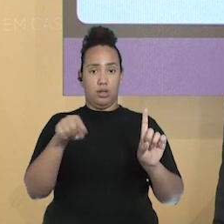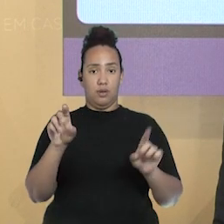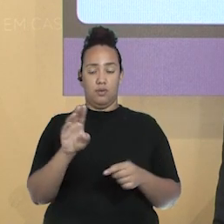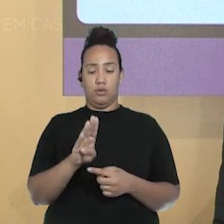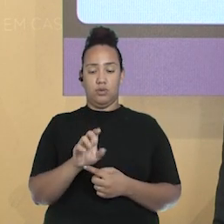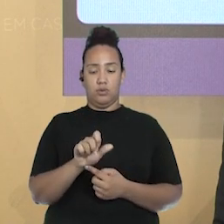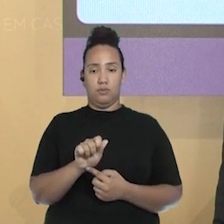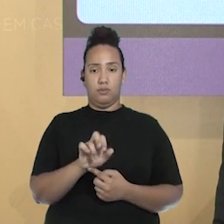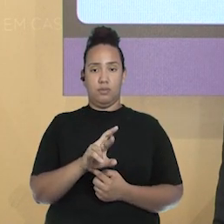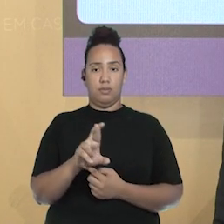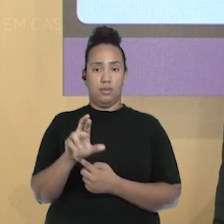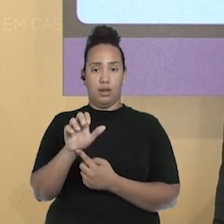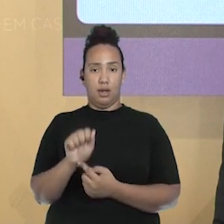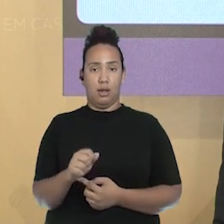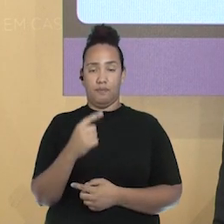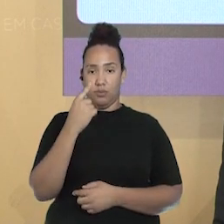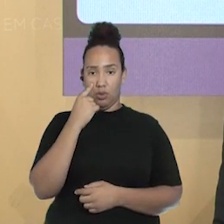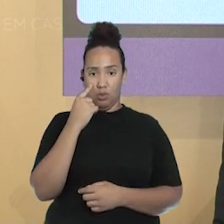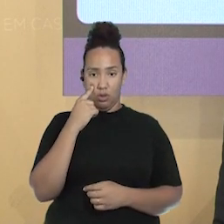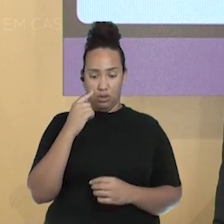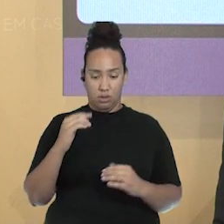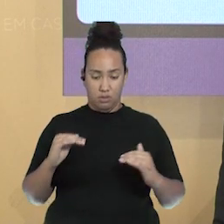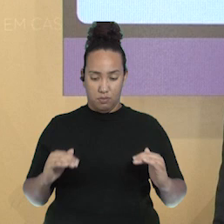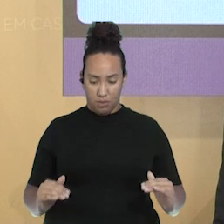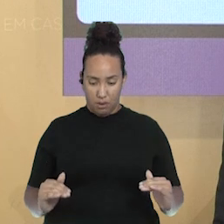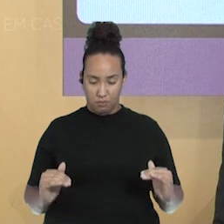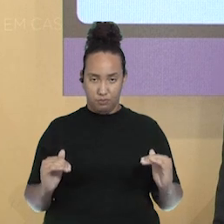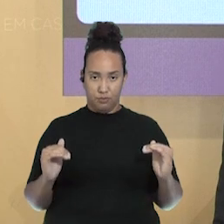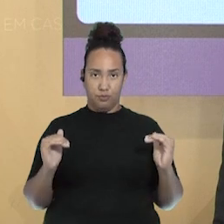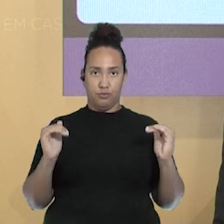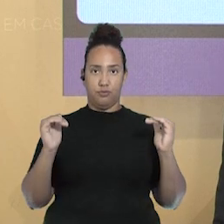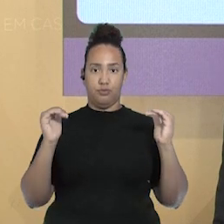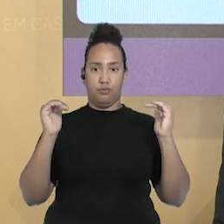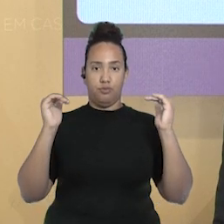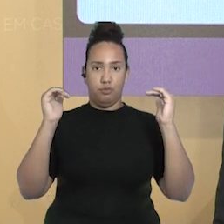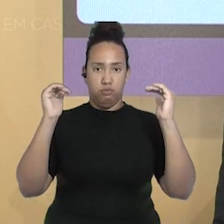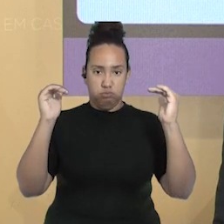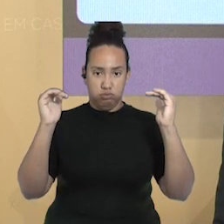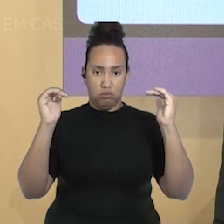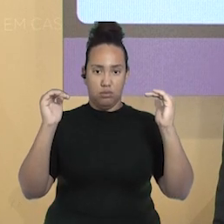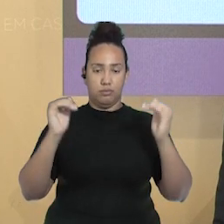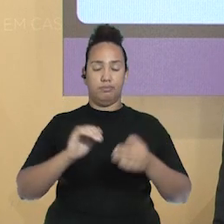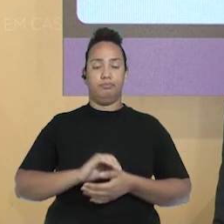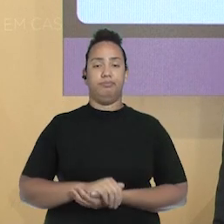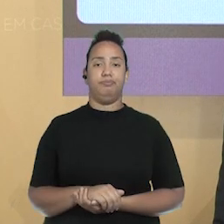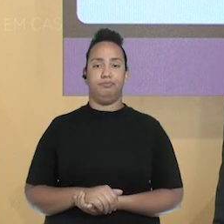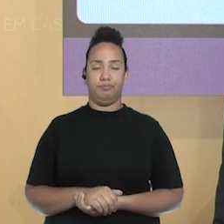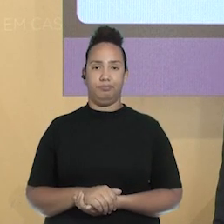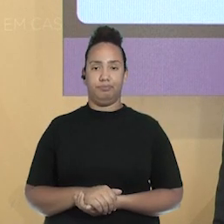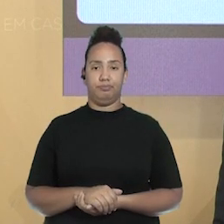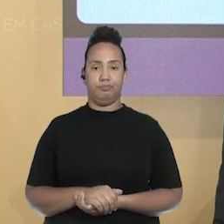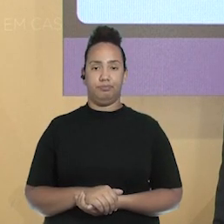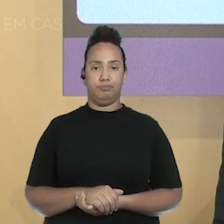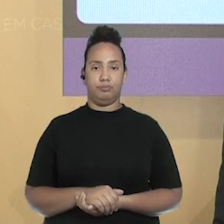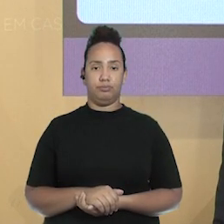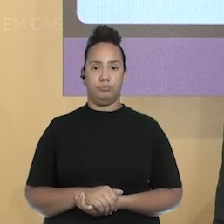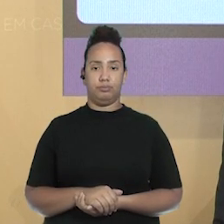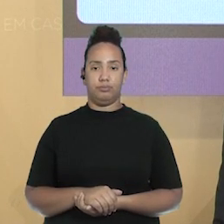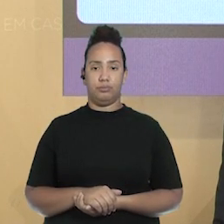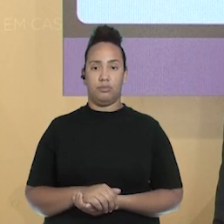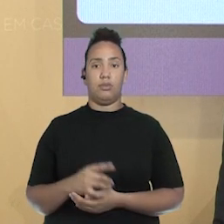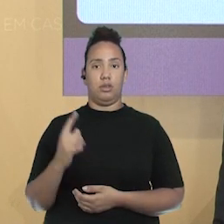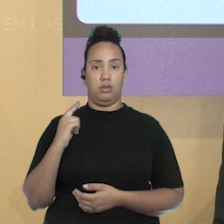está construído de baixo para cima, a partir do eixo X, o horizontal, e aferido pelo